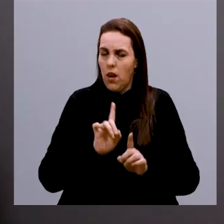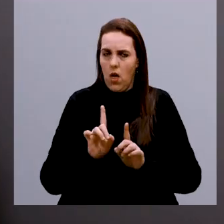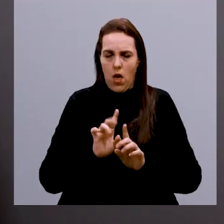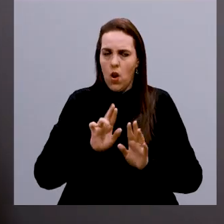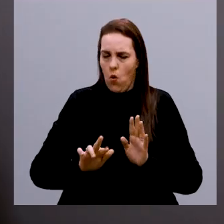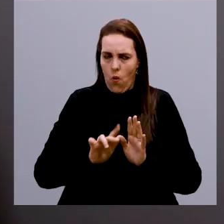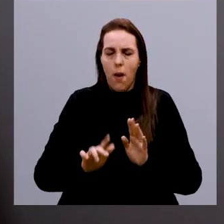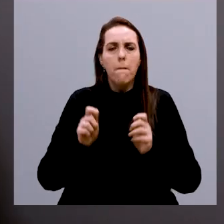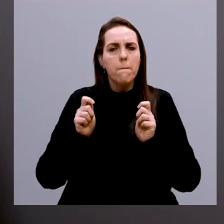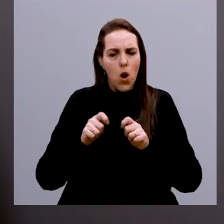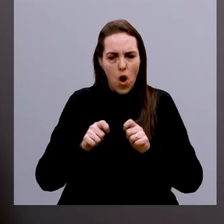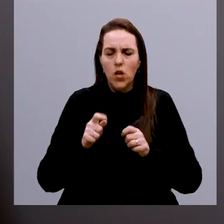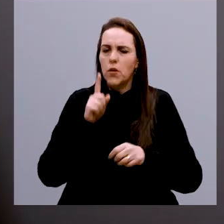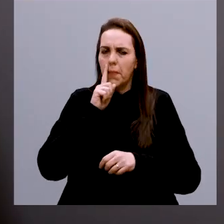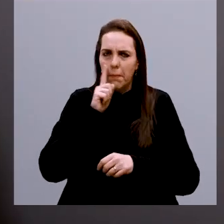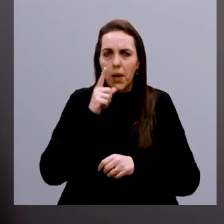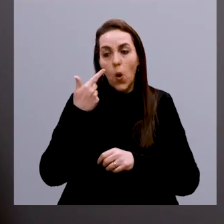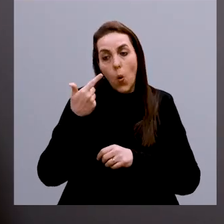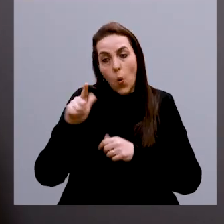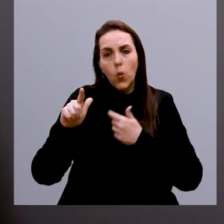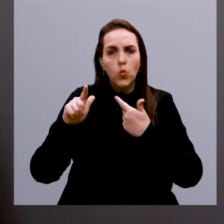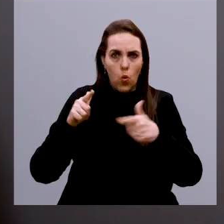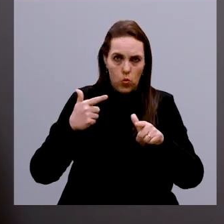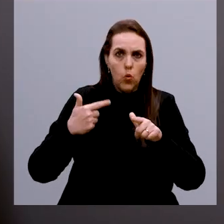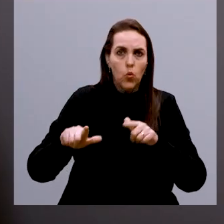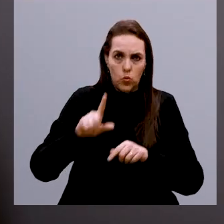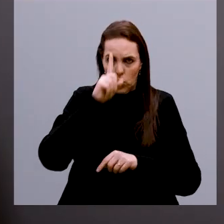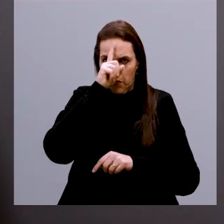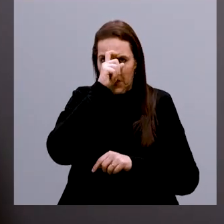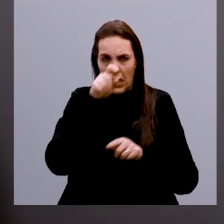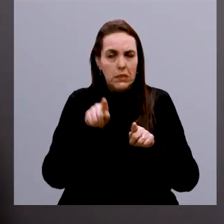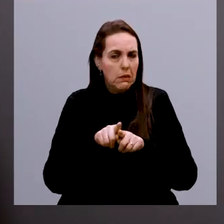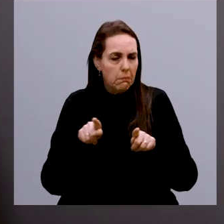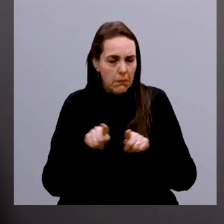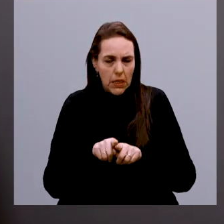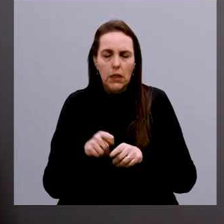Hospital Geral. Pode ser mães que ganharam bebês em outros